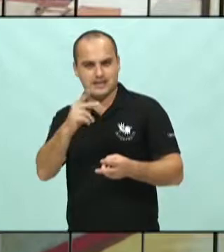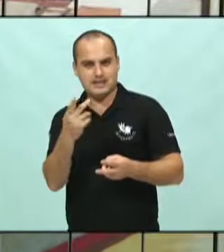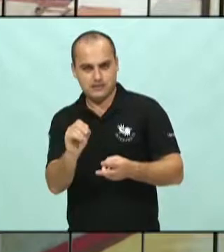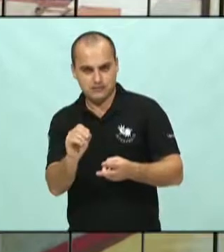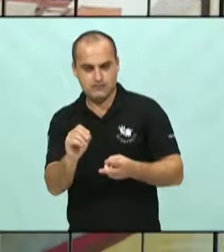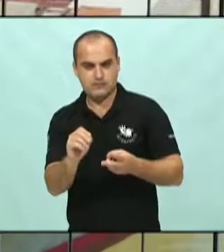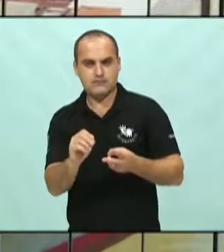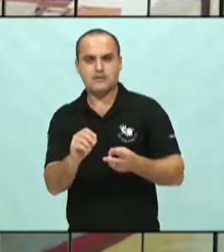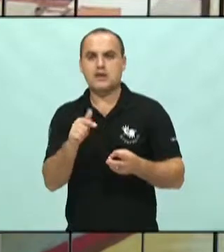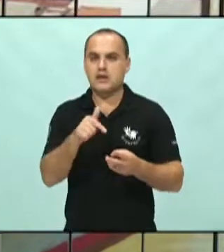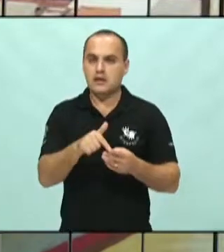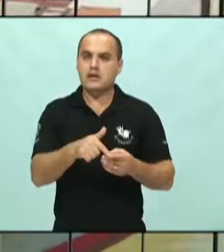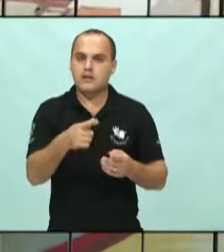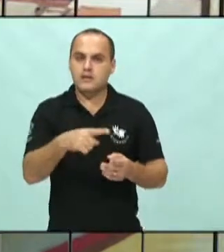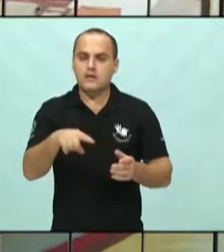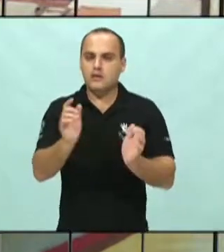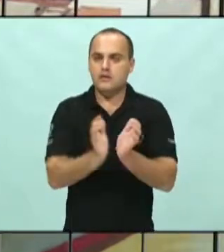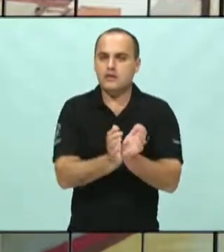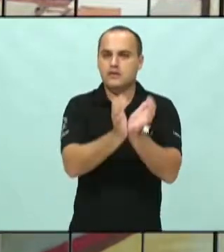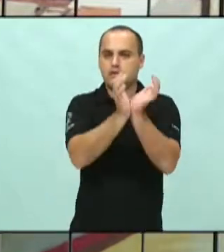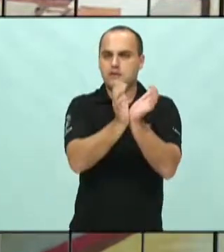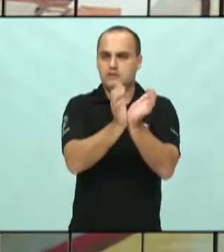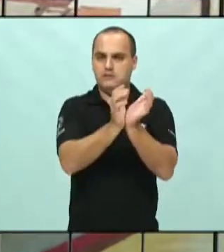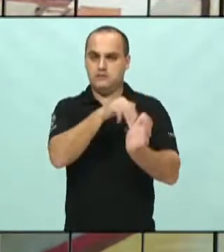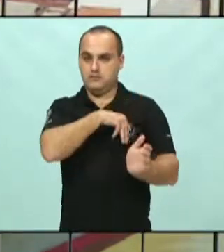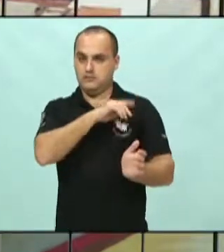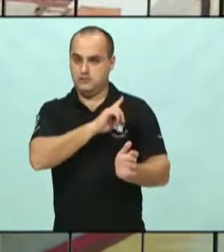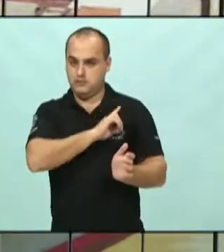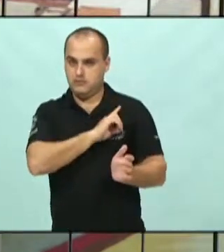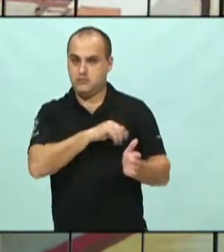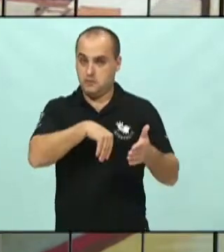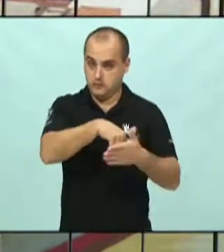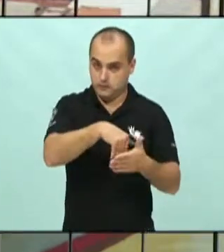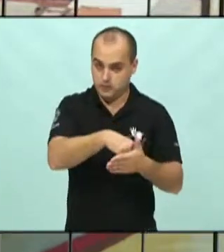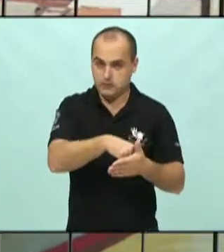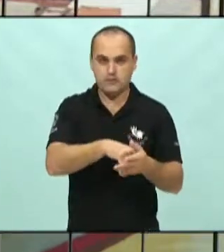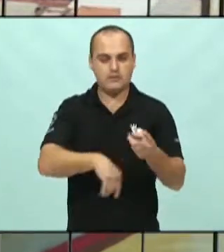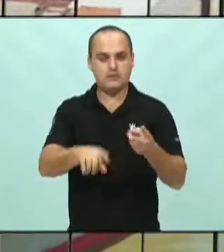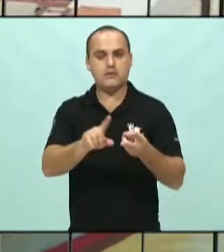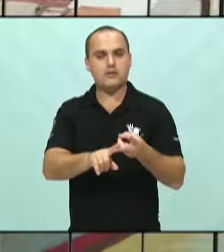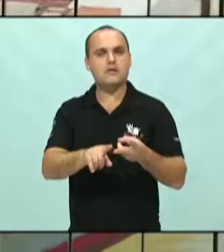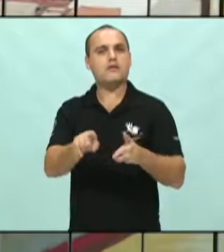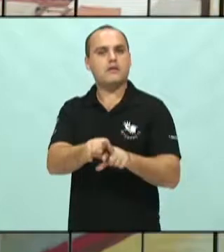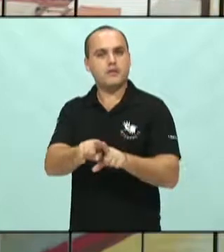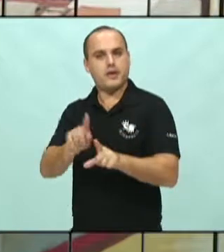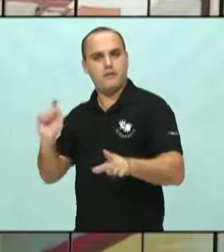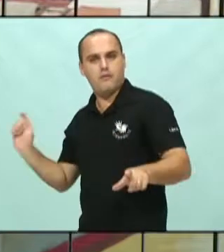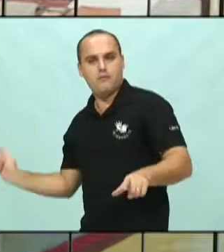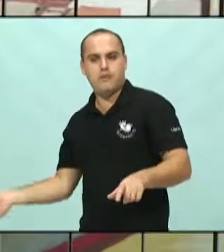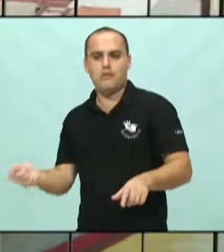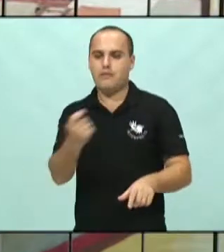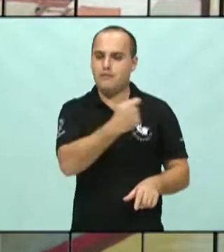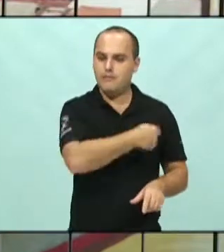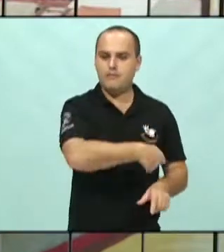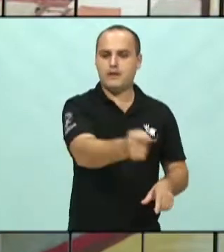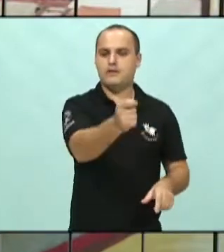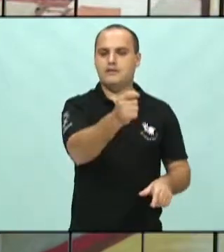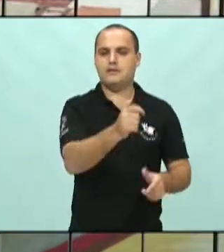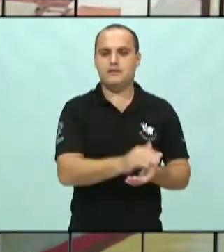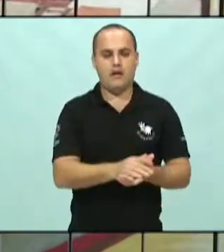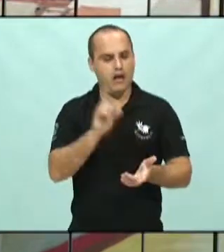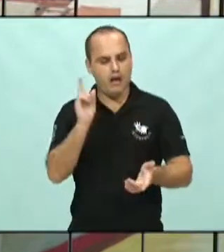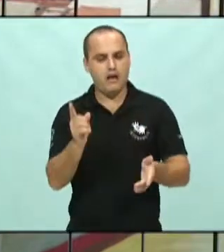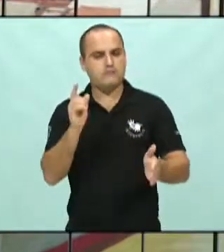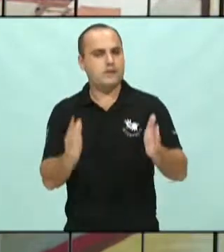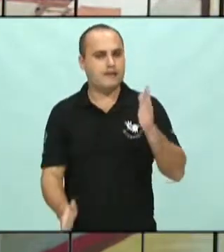Osmar Royce, eles foram campeões pelo Marcílio, tanto como jogadores de futebol, e assim como jogadores de tênis. Então, são atletas